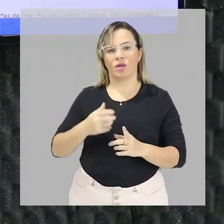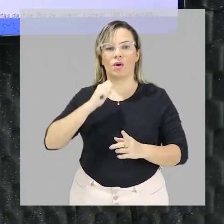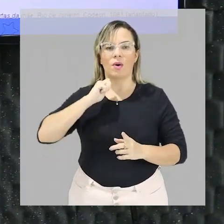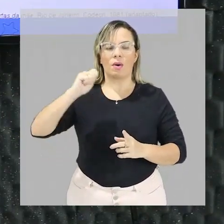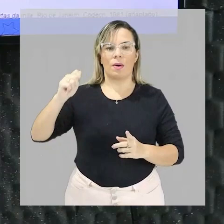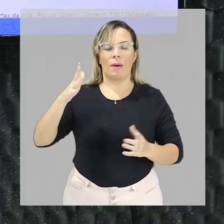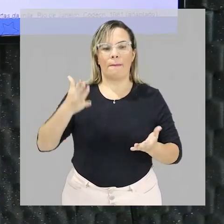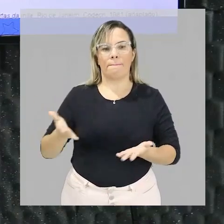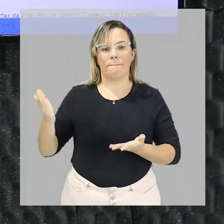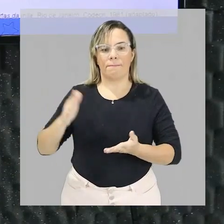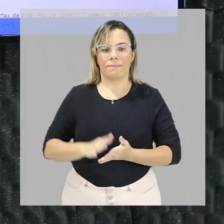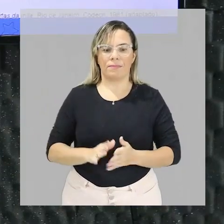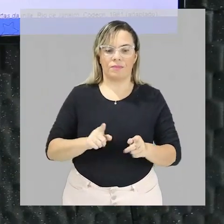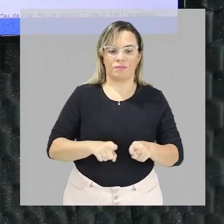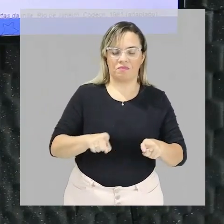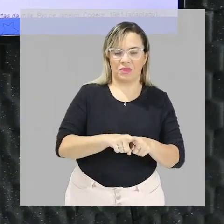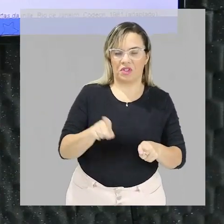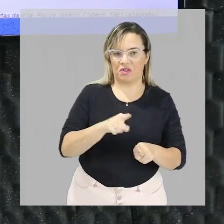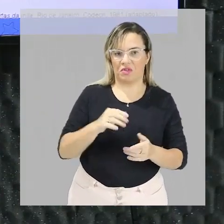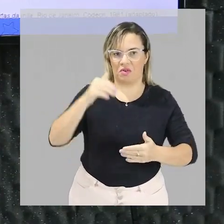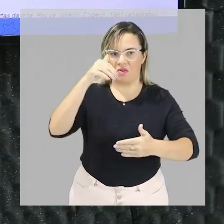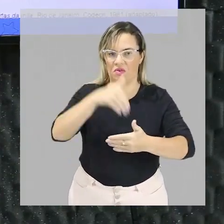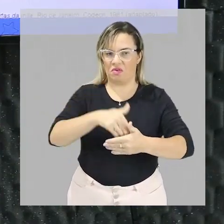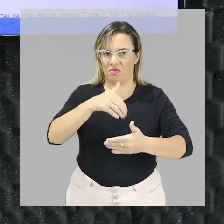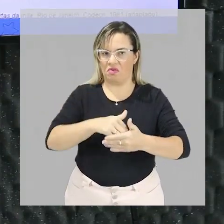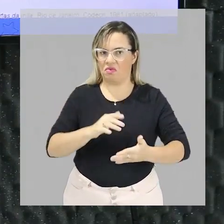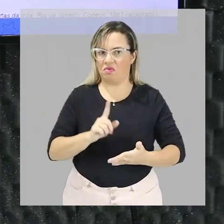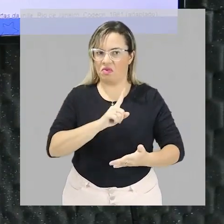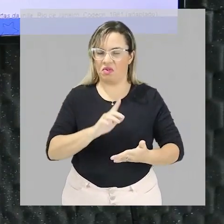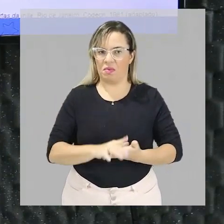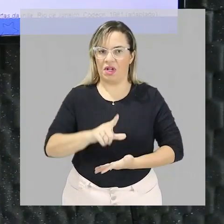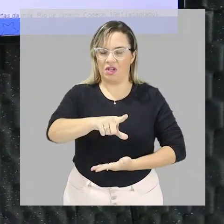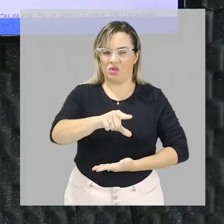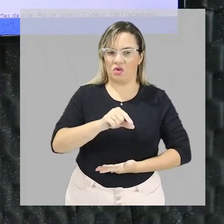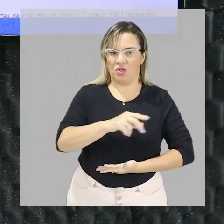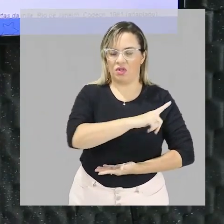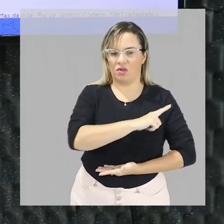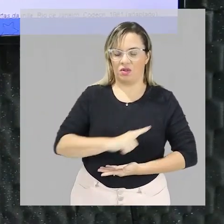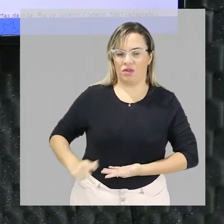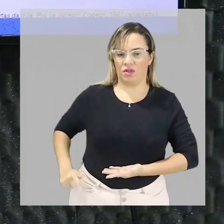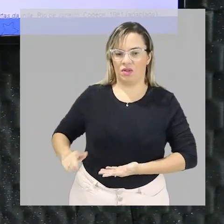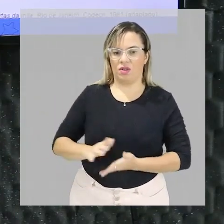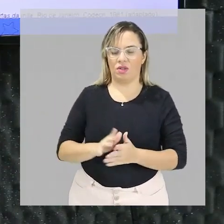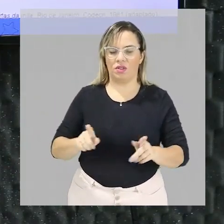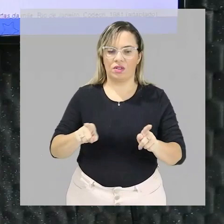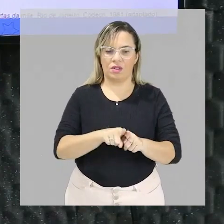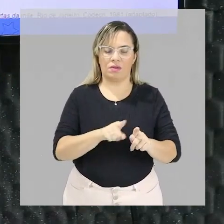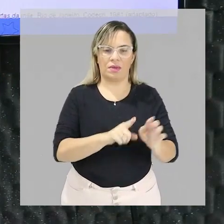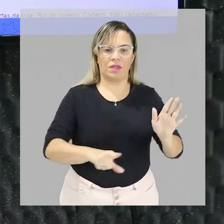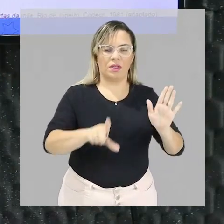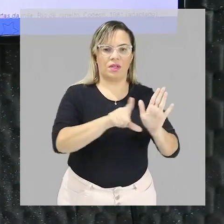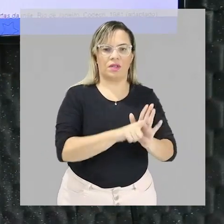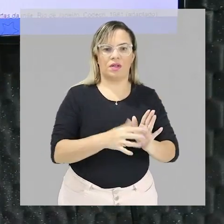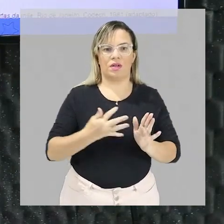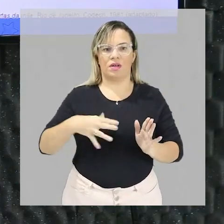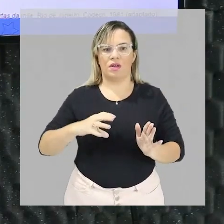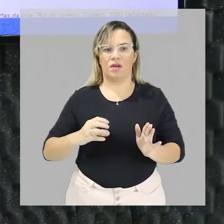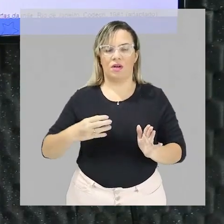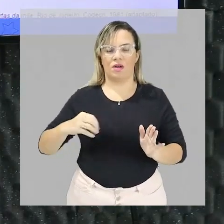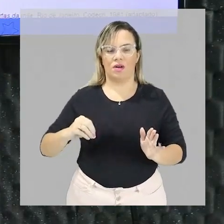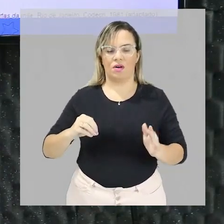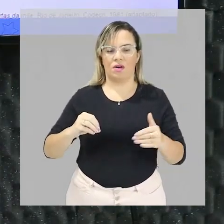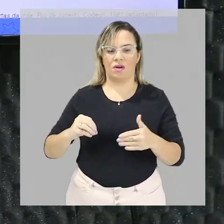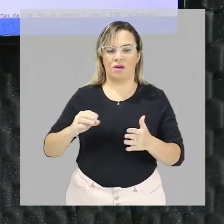ainda instituiu a Lei Falcão, que é uma espécie de censura, principalmente para os chamados candidatos do